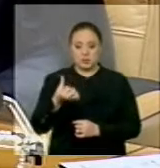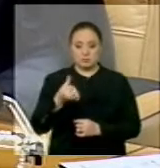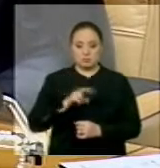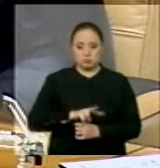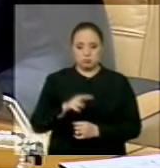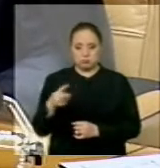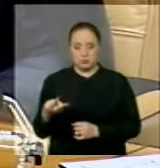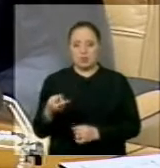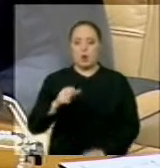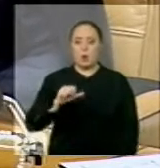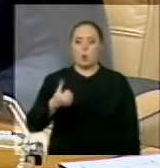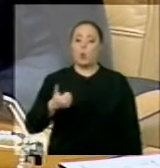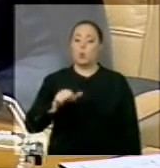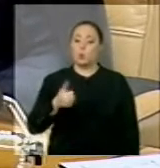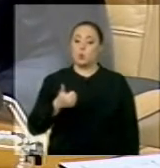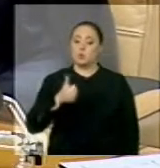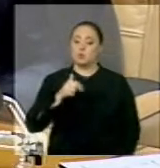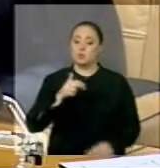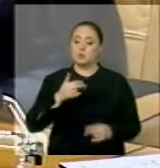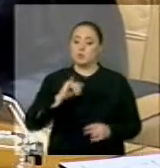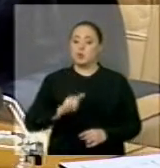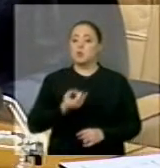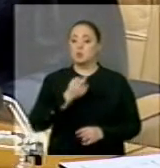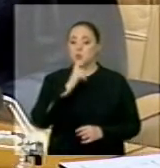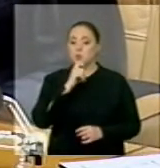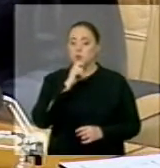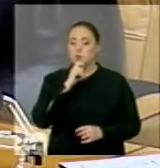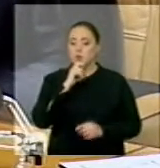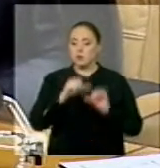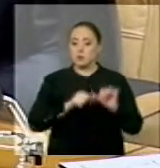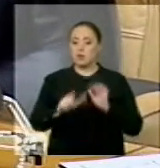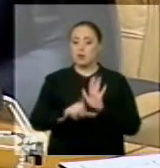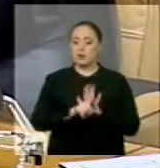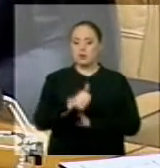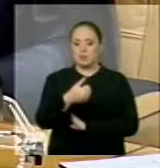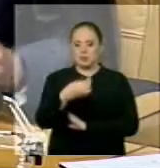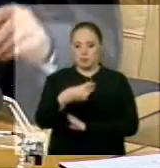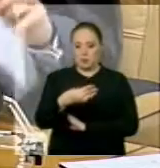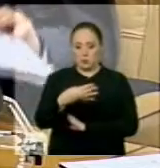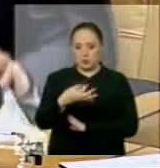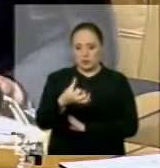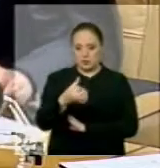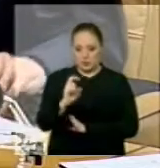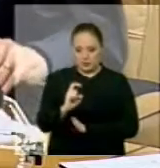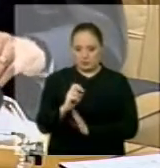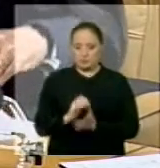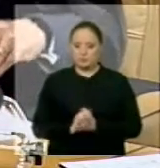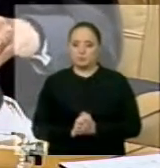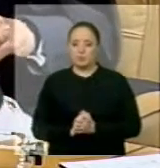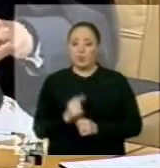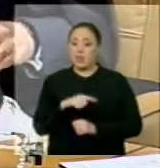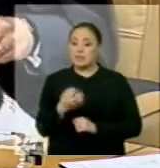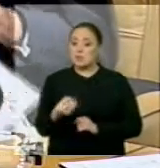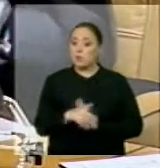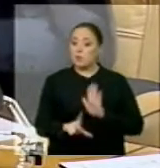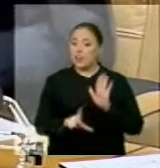em 11 de julho deste ano na Lei 13.465. Esta nova lei